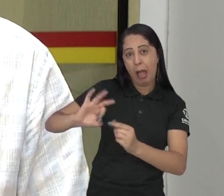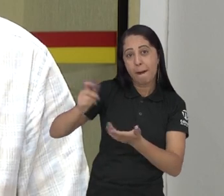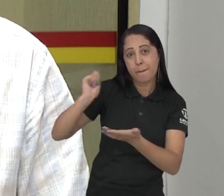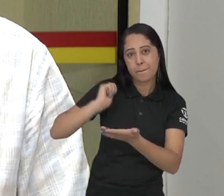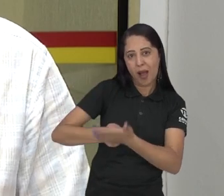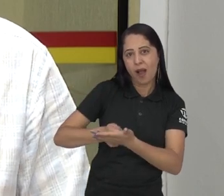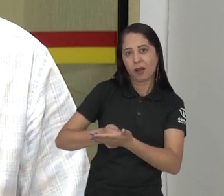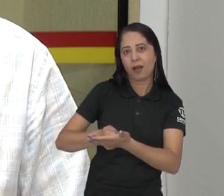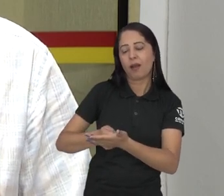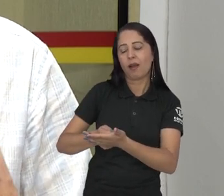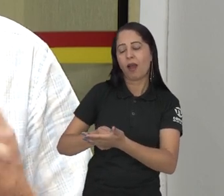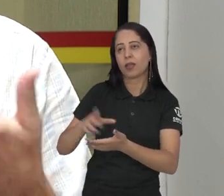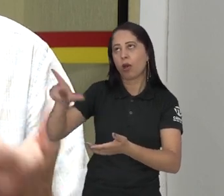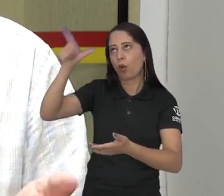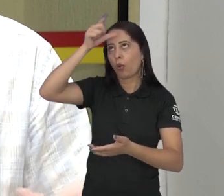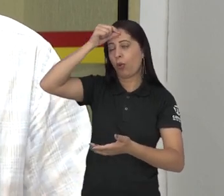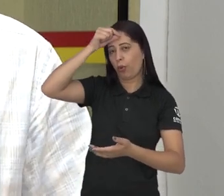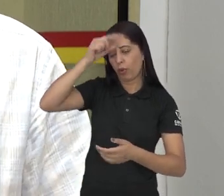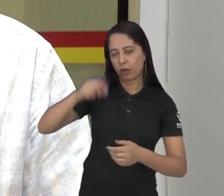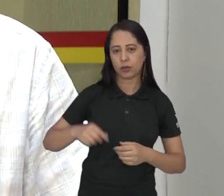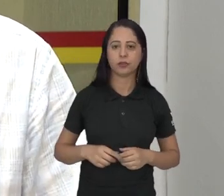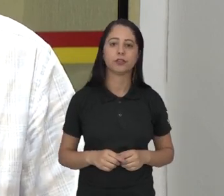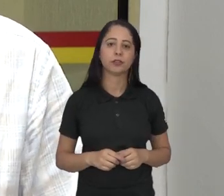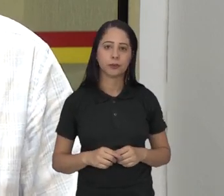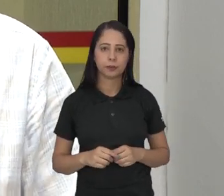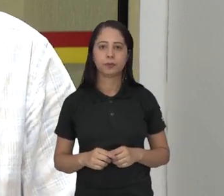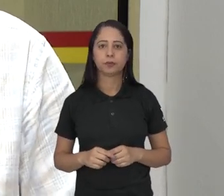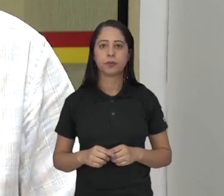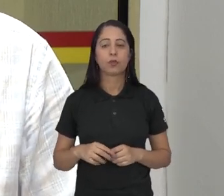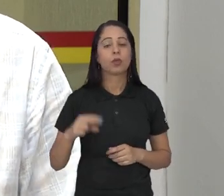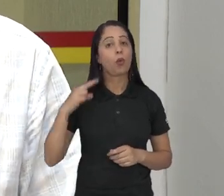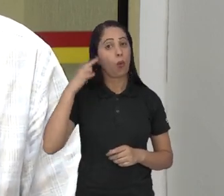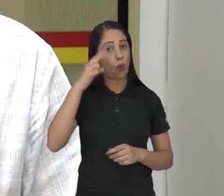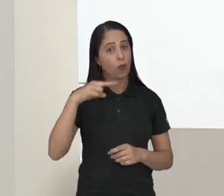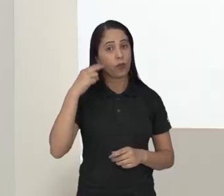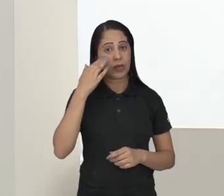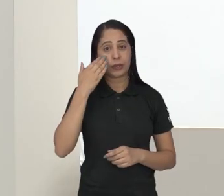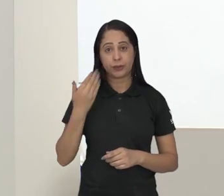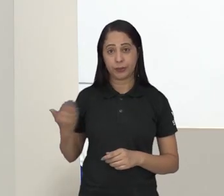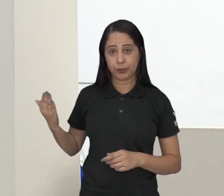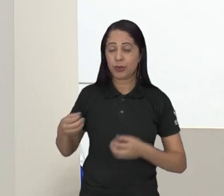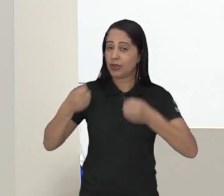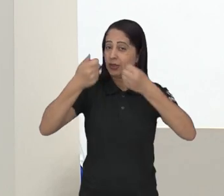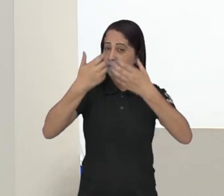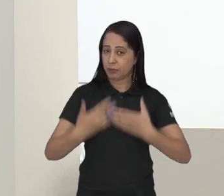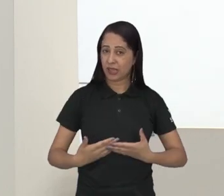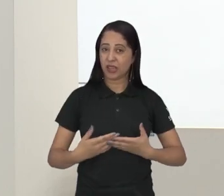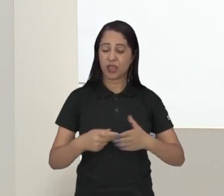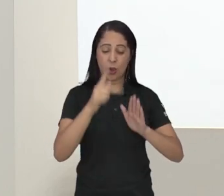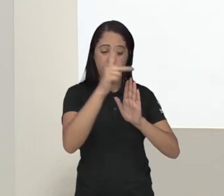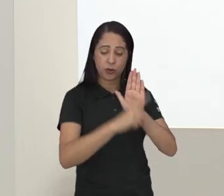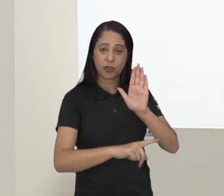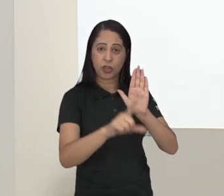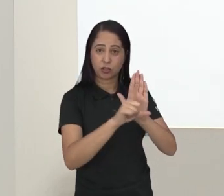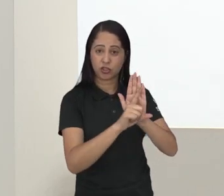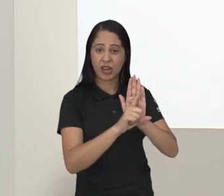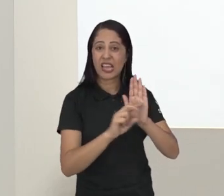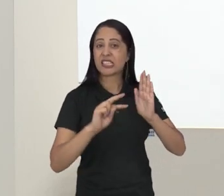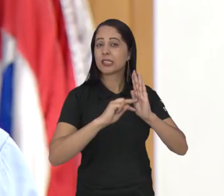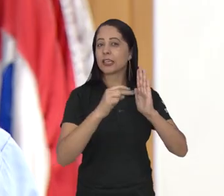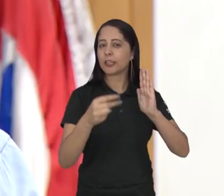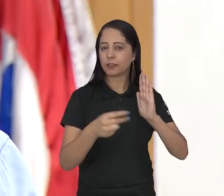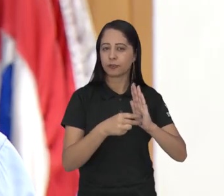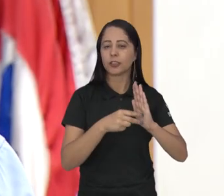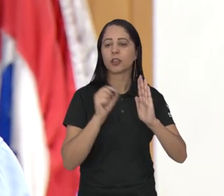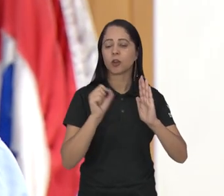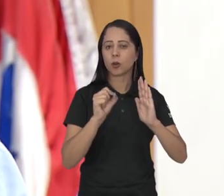um alívio para os Comerciantes recuperarem o dinheiro perdido na época da obra por fim o vereador destaca que projetos como